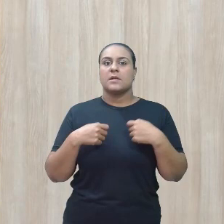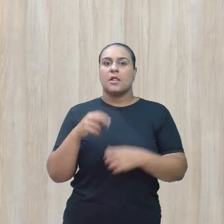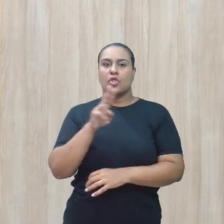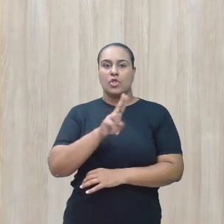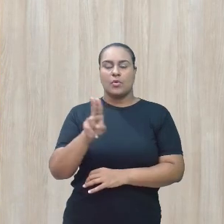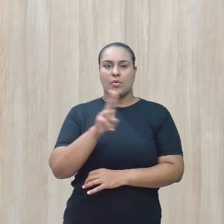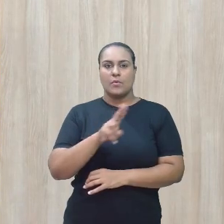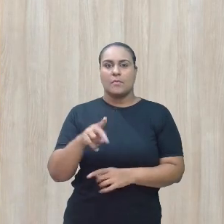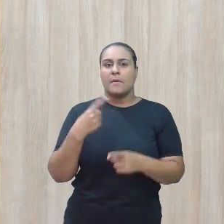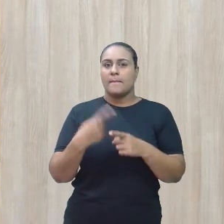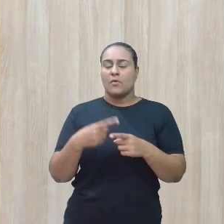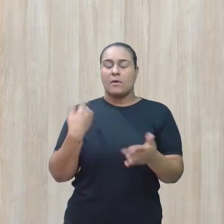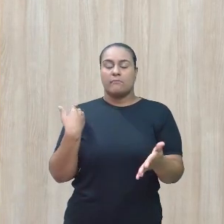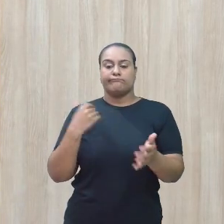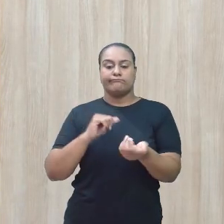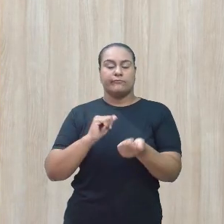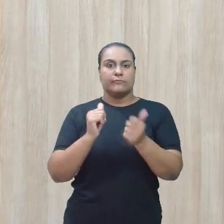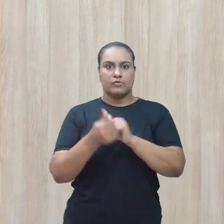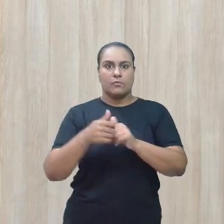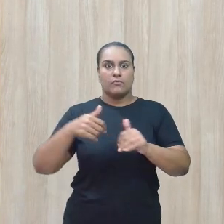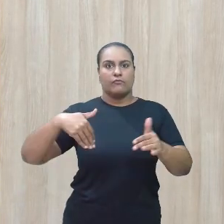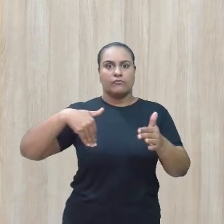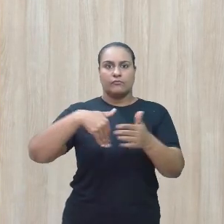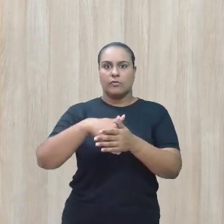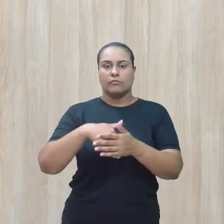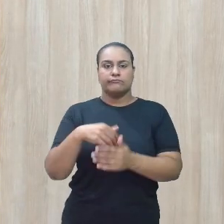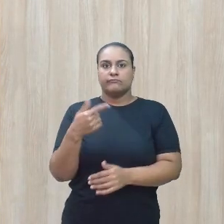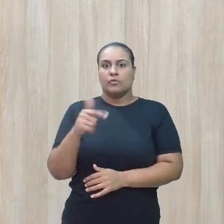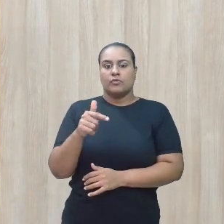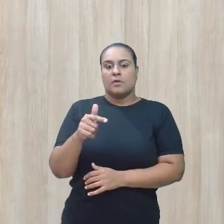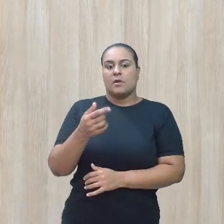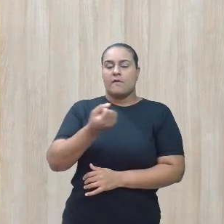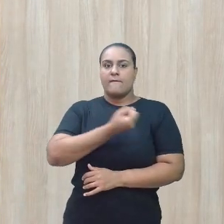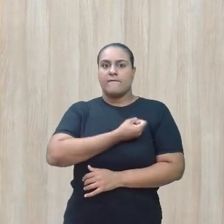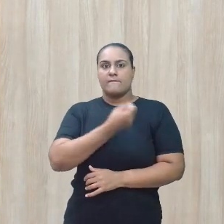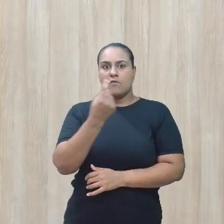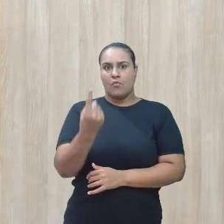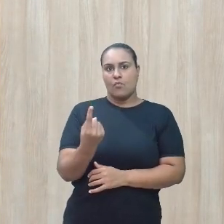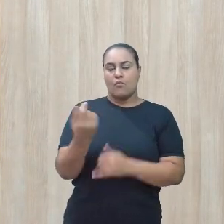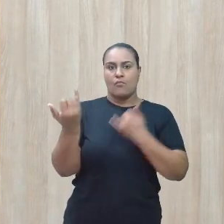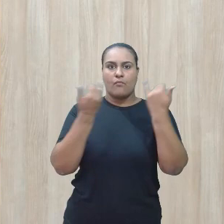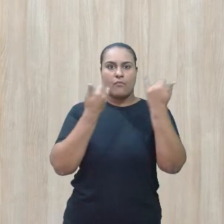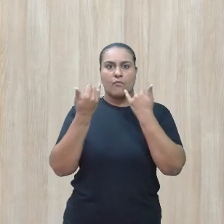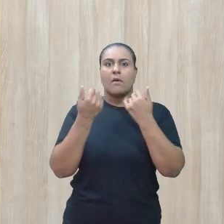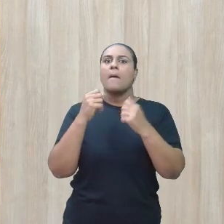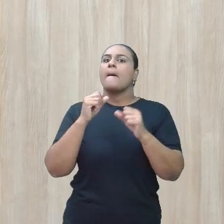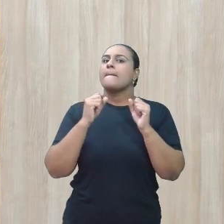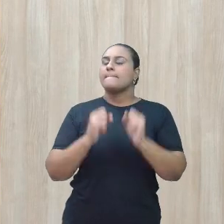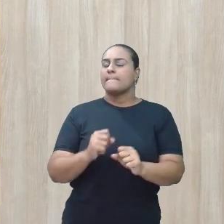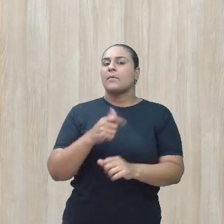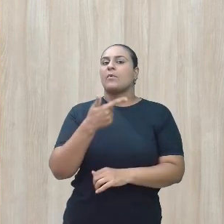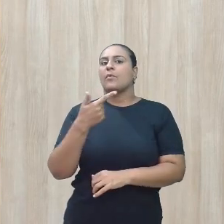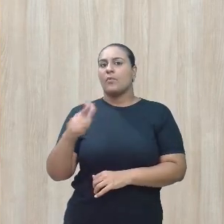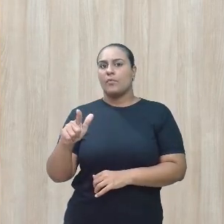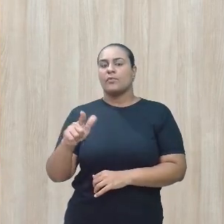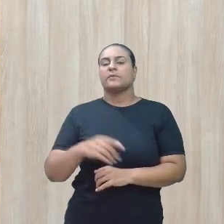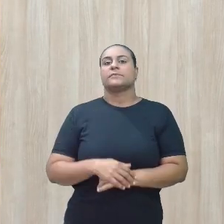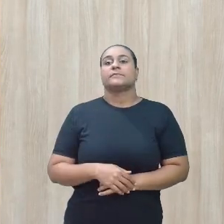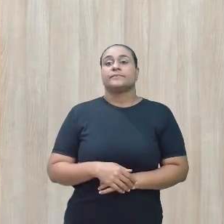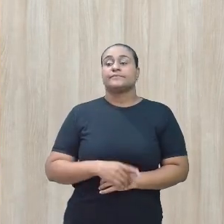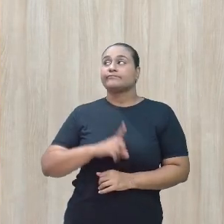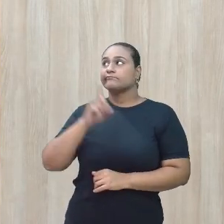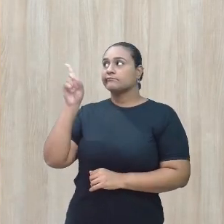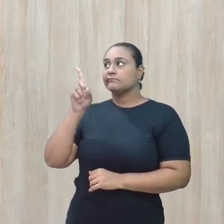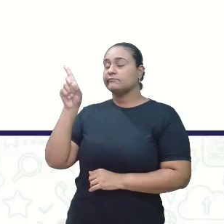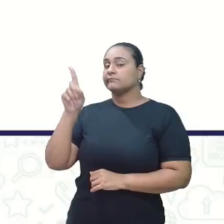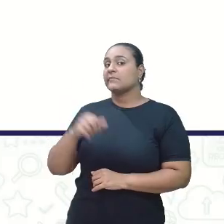porque no futebol não tem só uma informação numérica, né? A gente tem outras informações que podem ser expressas com o mesmo número. Então, aqui, se